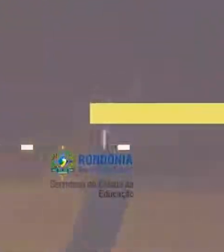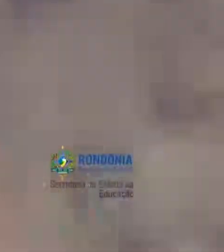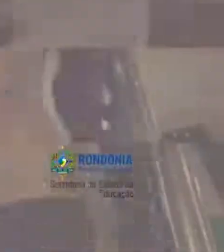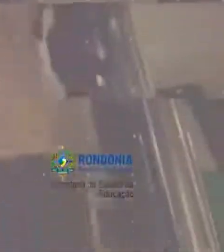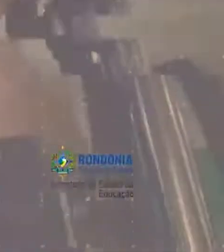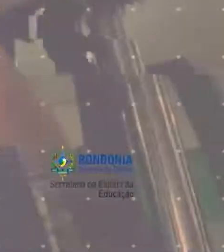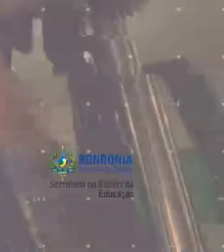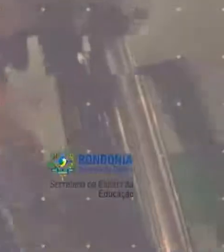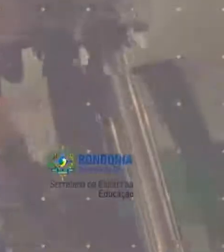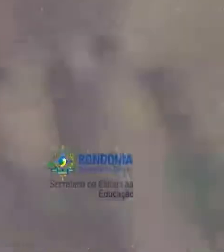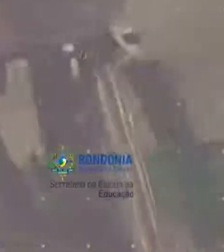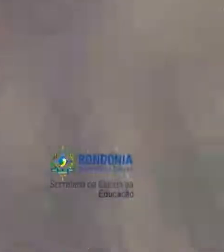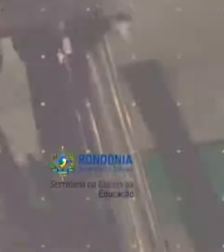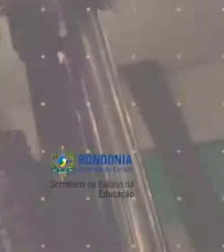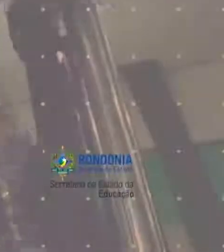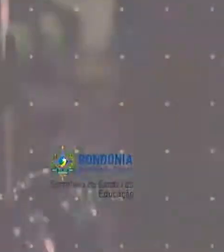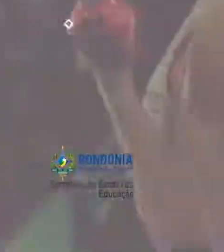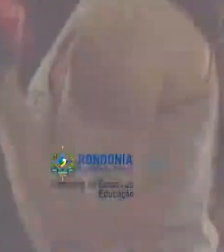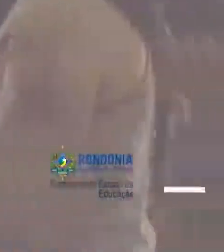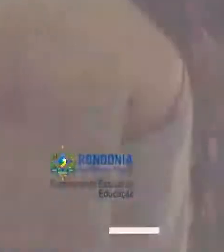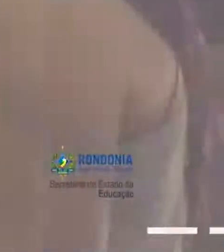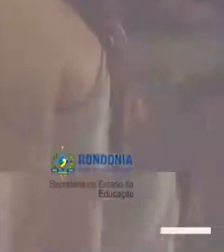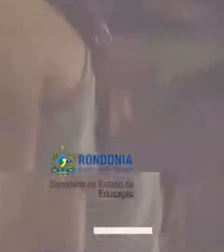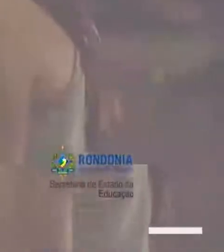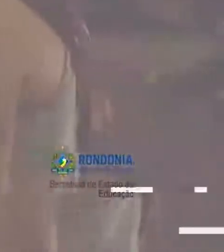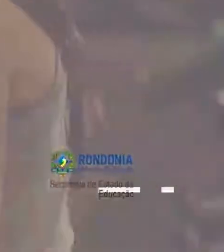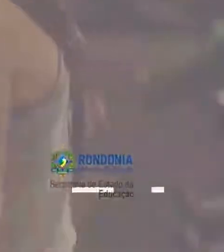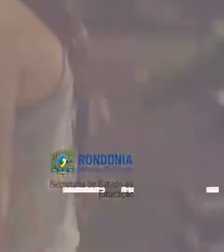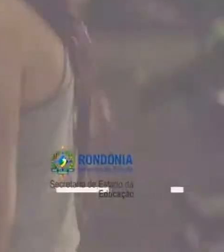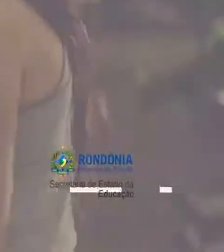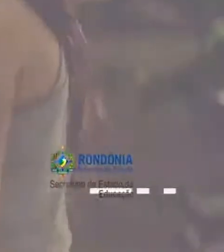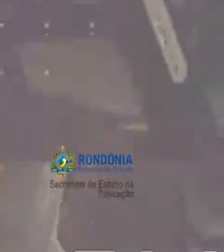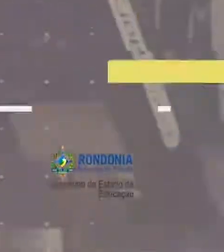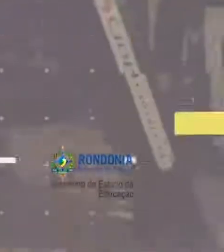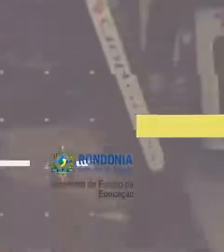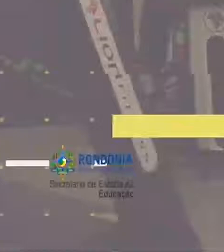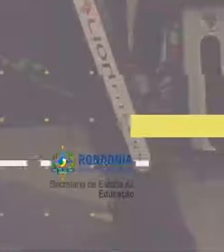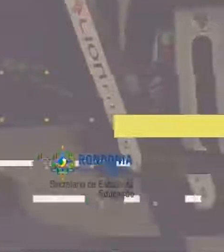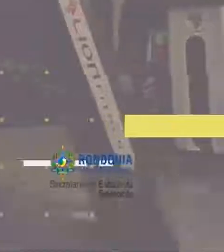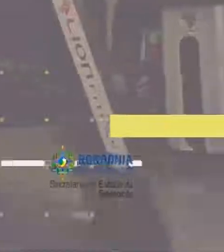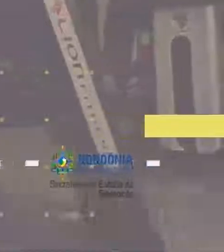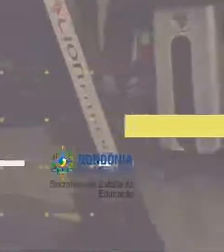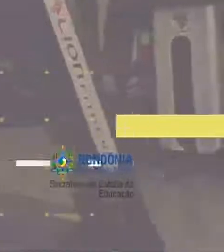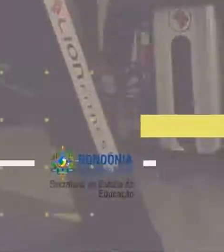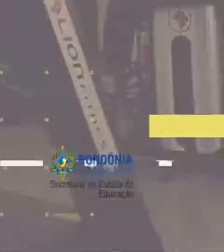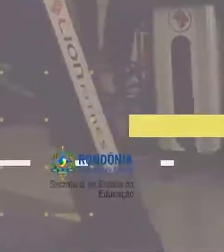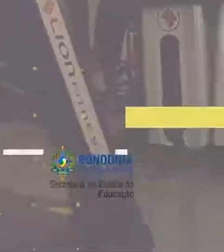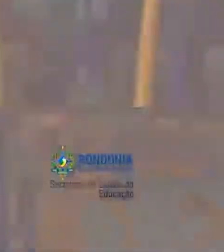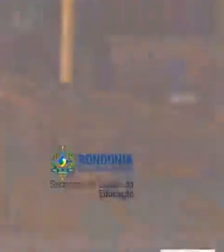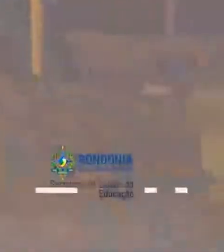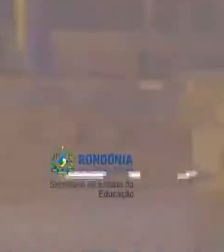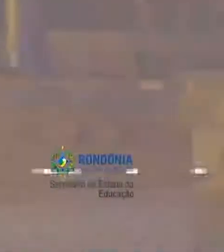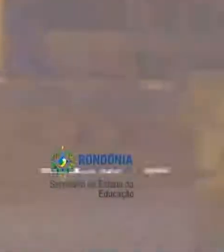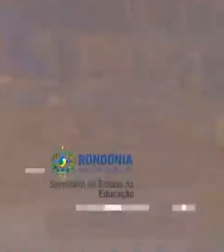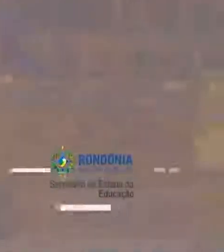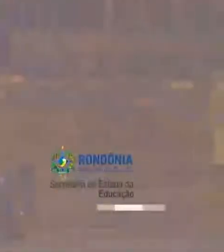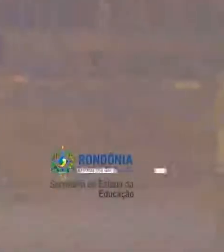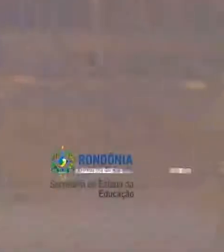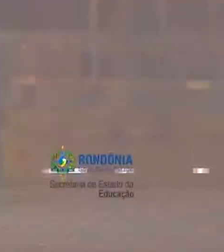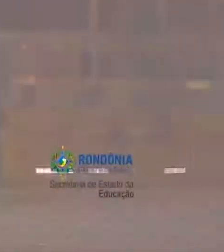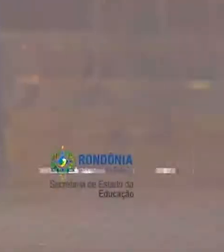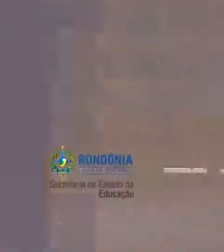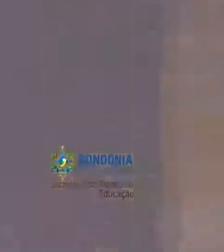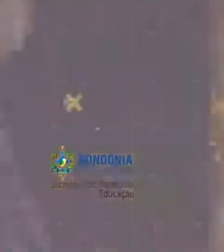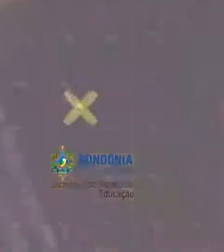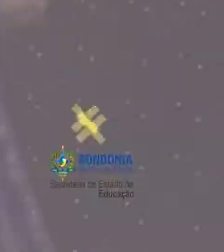praticante. Pessoas que ao longo da vida praticaram diversas modalidades esportivas e atividades físicas têm mais chances de se adaptar